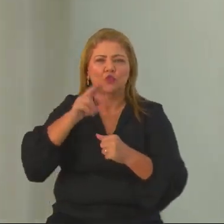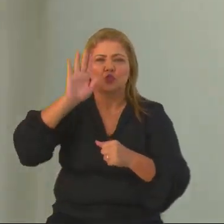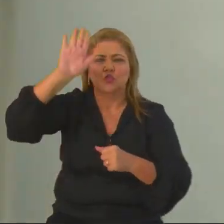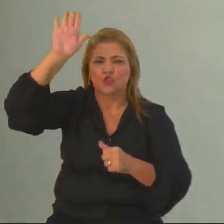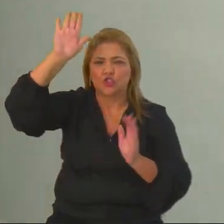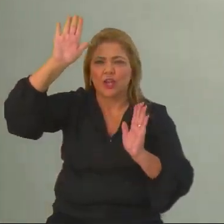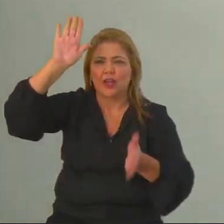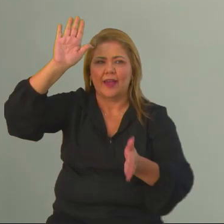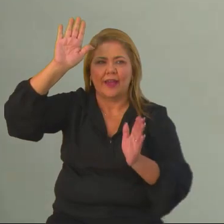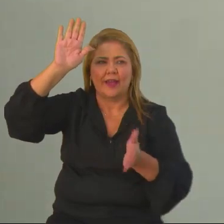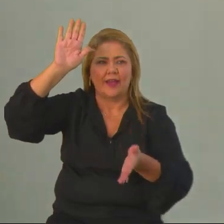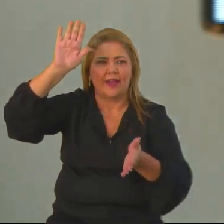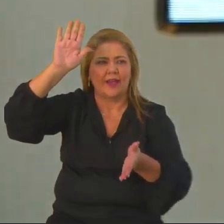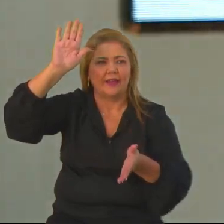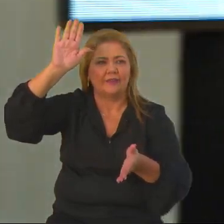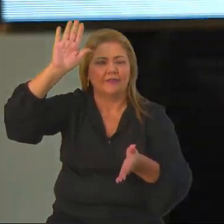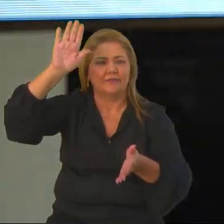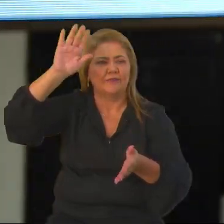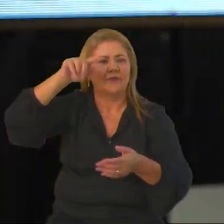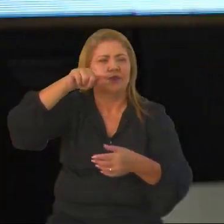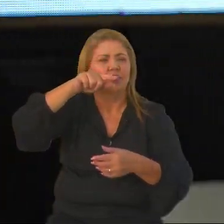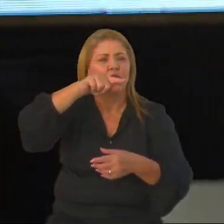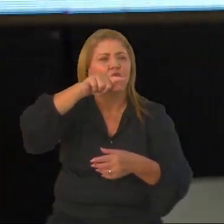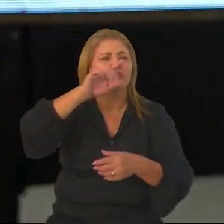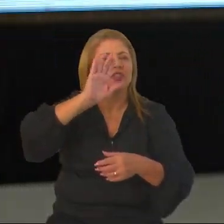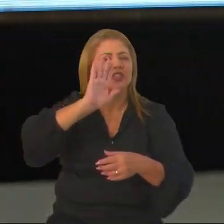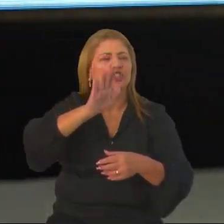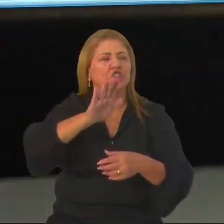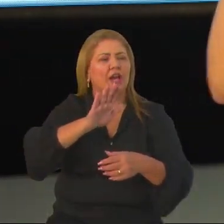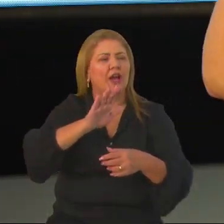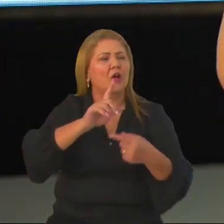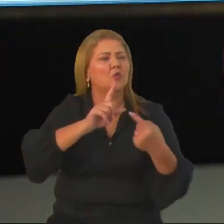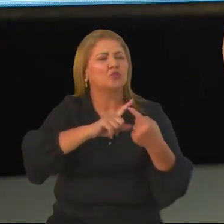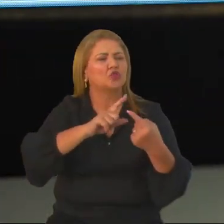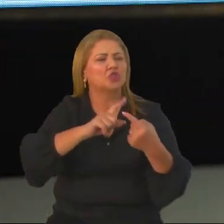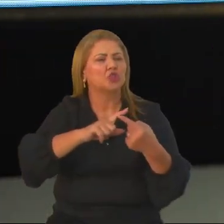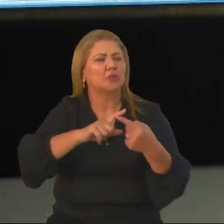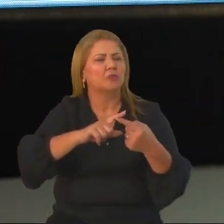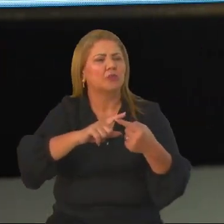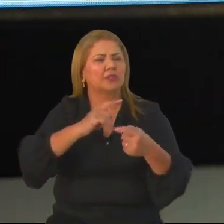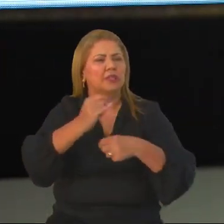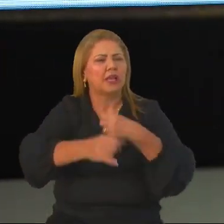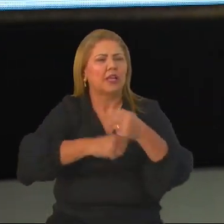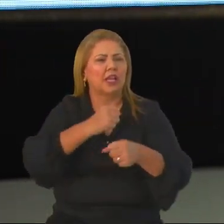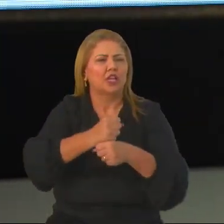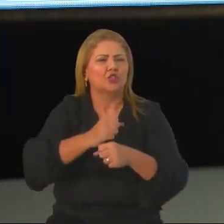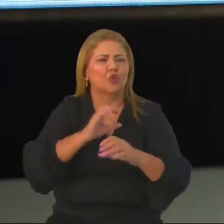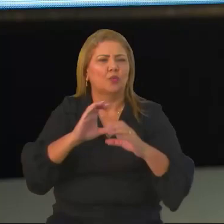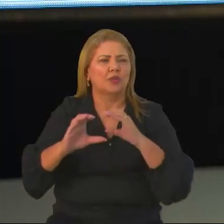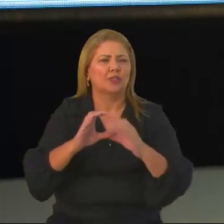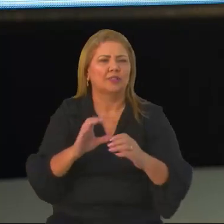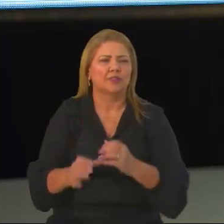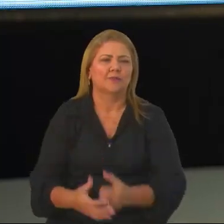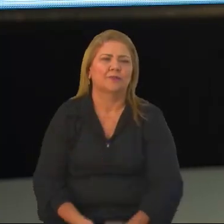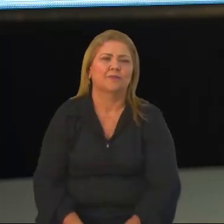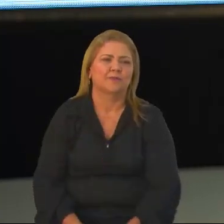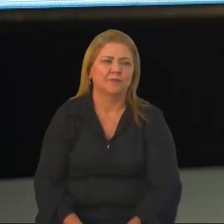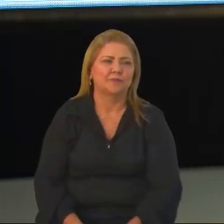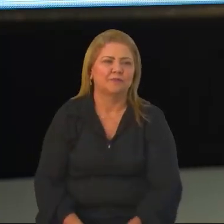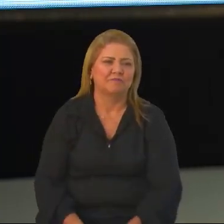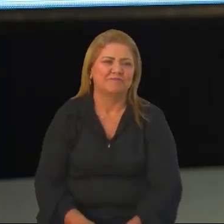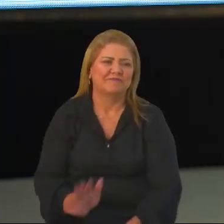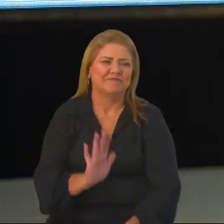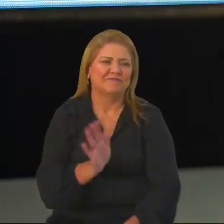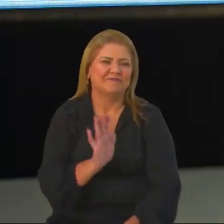Levanta a mão quem já fez algum tipo de comunicação usando a internet. Quem se comunicou usando a internet